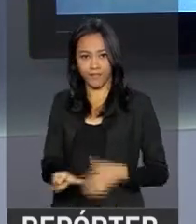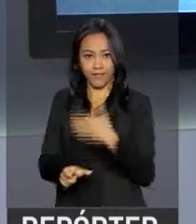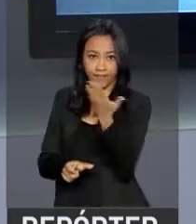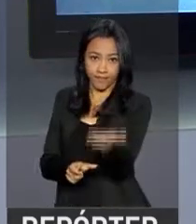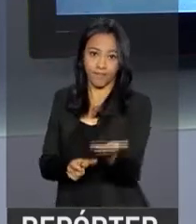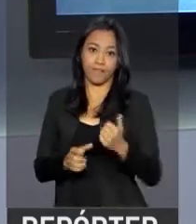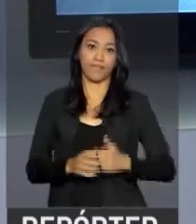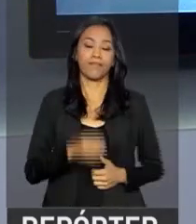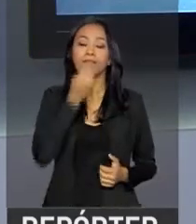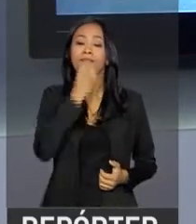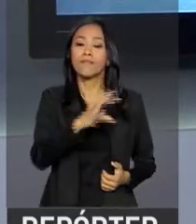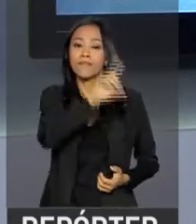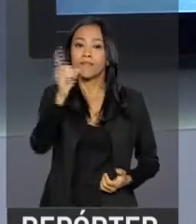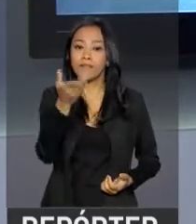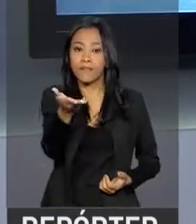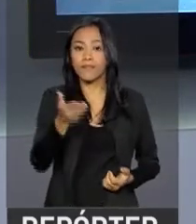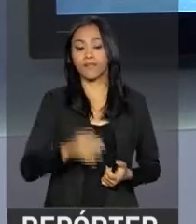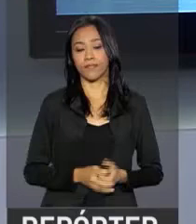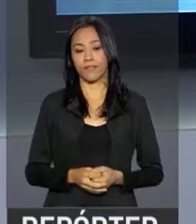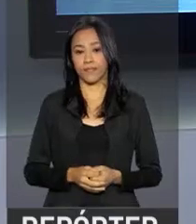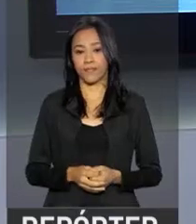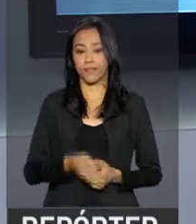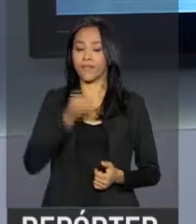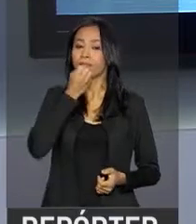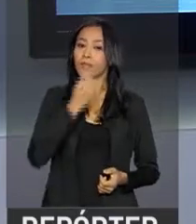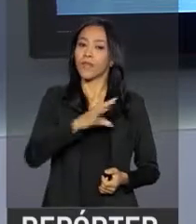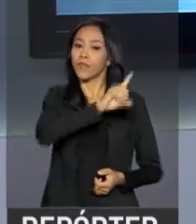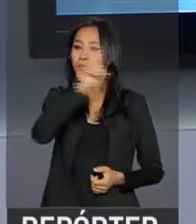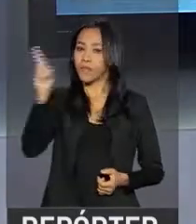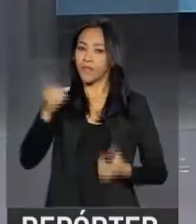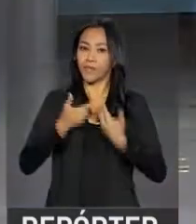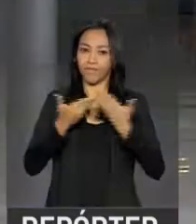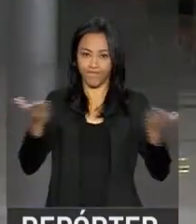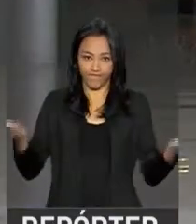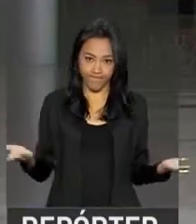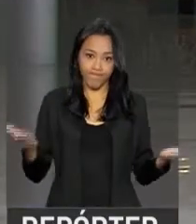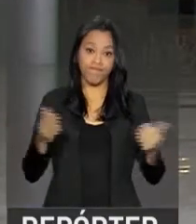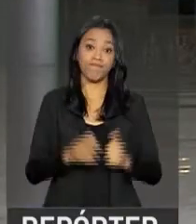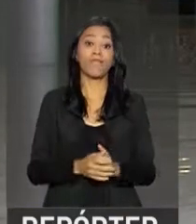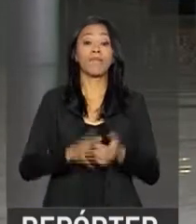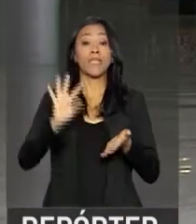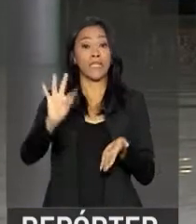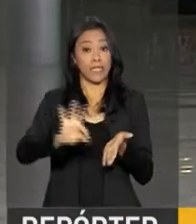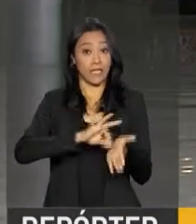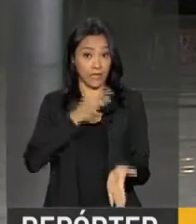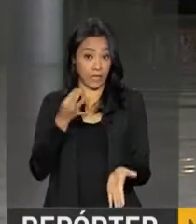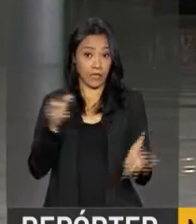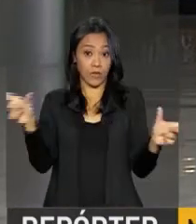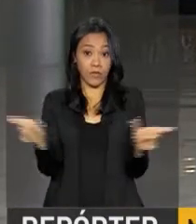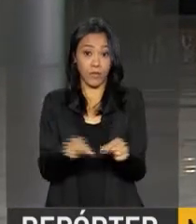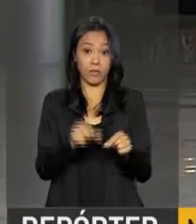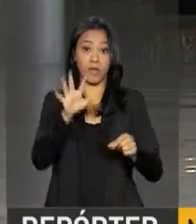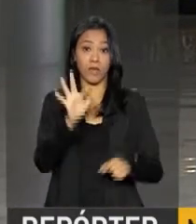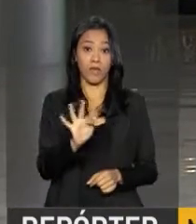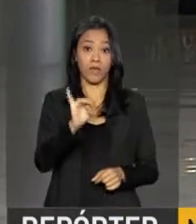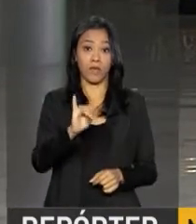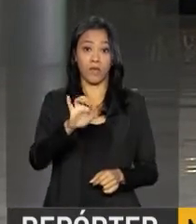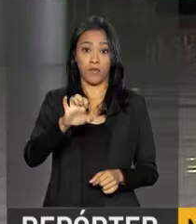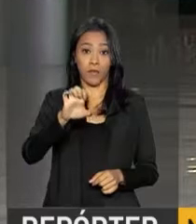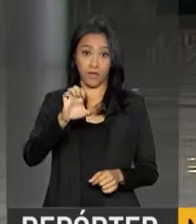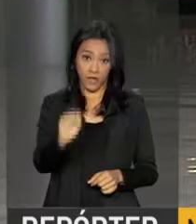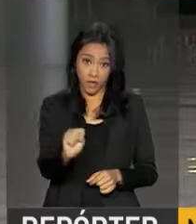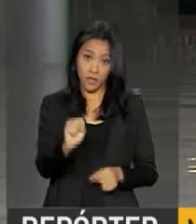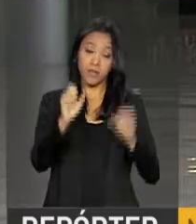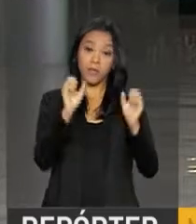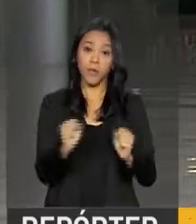laney bom dia pra você bom de roberto o dia todo só olha só roberto as inscrições para o fies poderão ser feitas